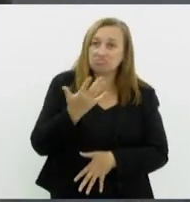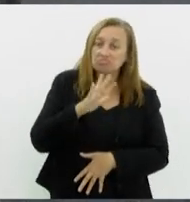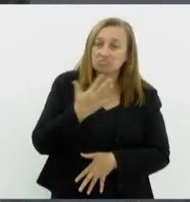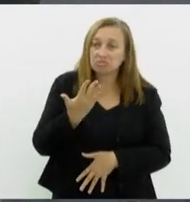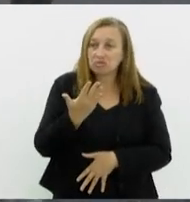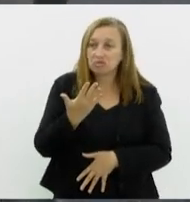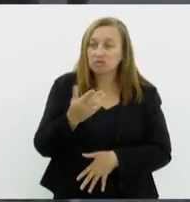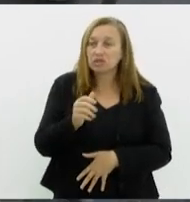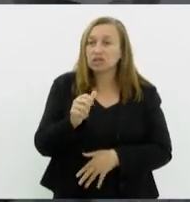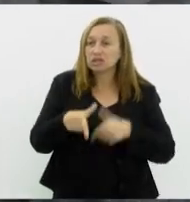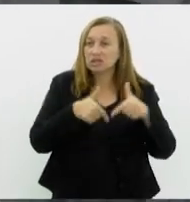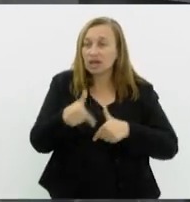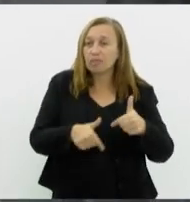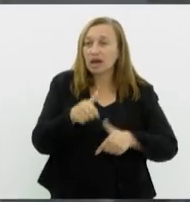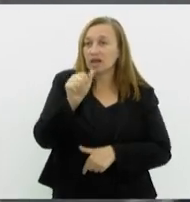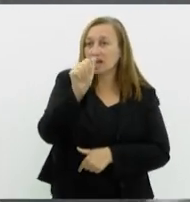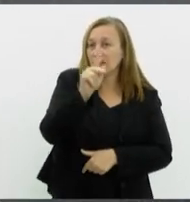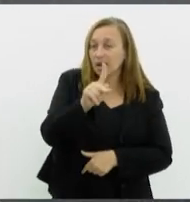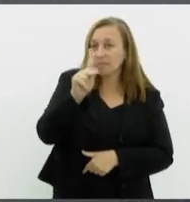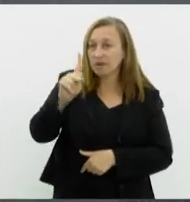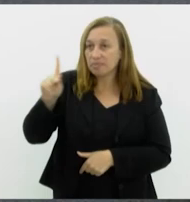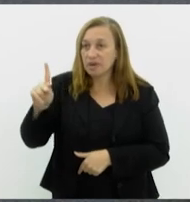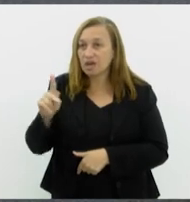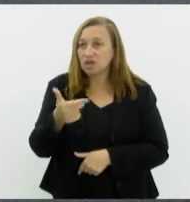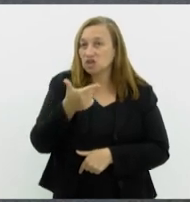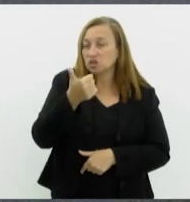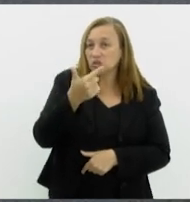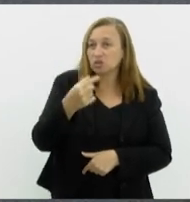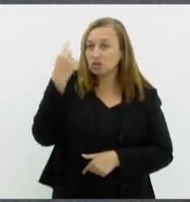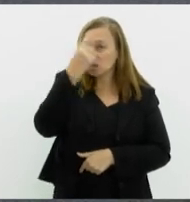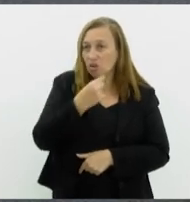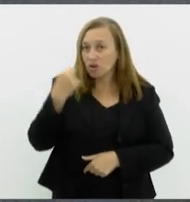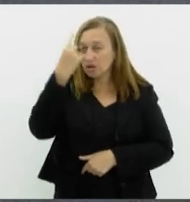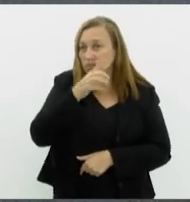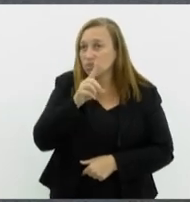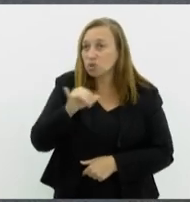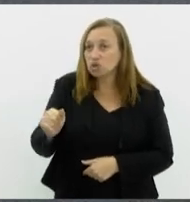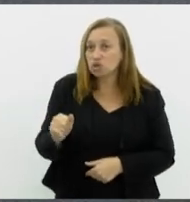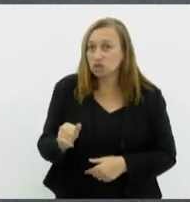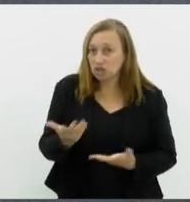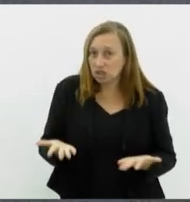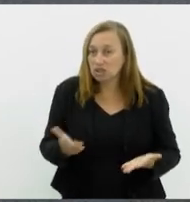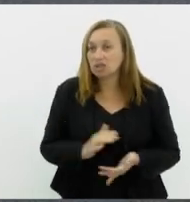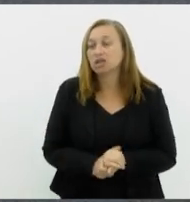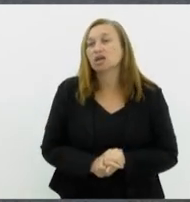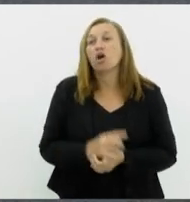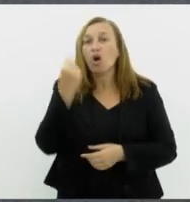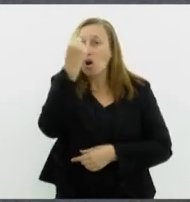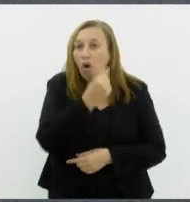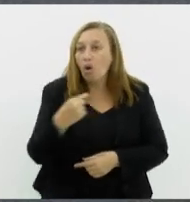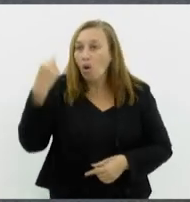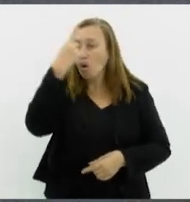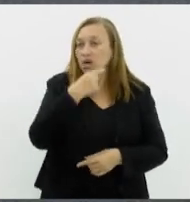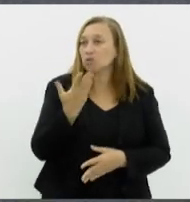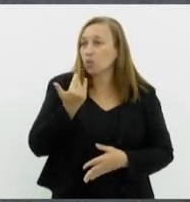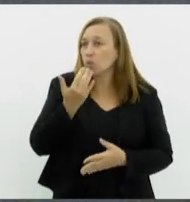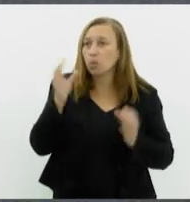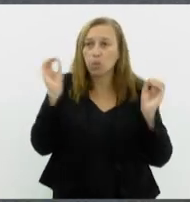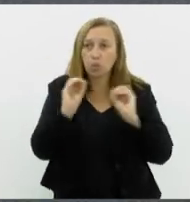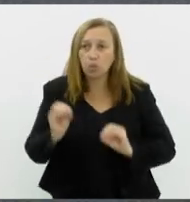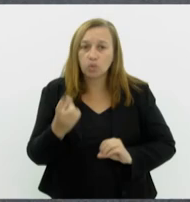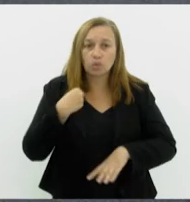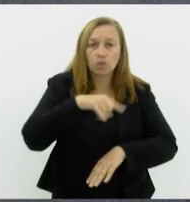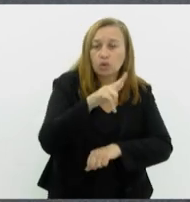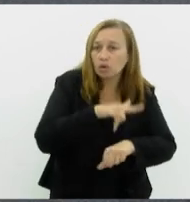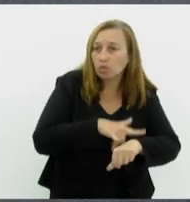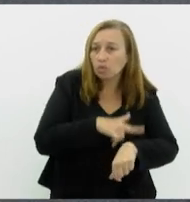entregadoras de aplicativo trabalham em torno de 12 horas por dia. Por vezes, ficam horas sem se alimentar, sem ir ao